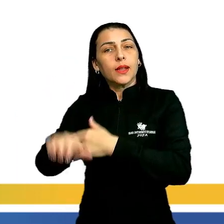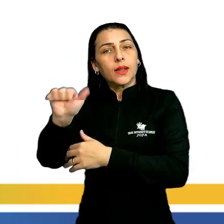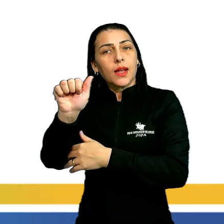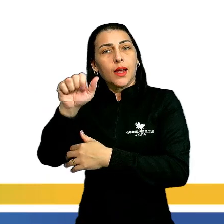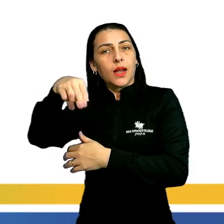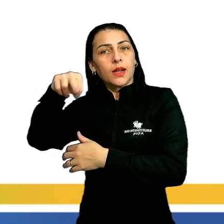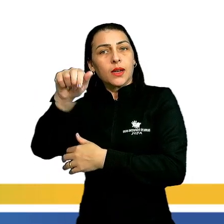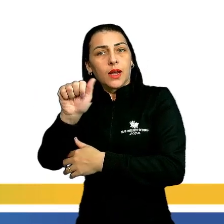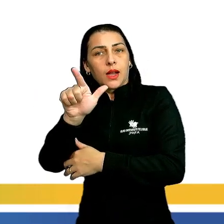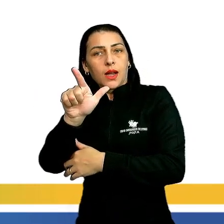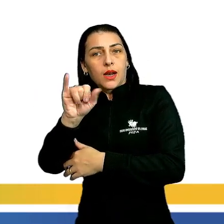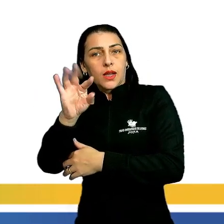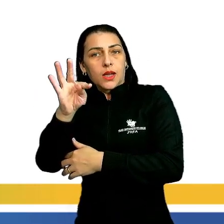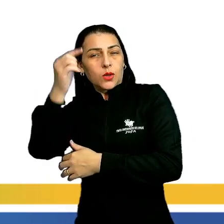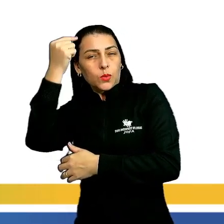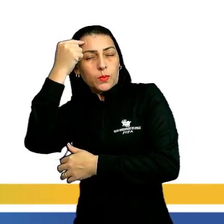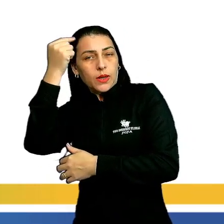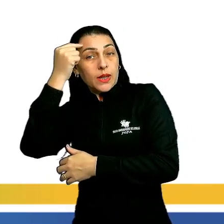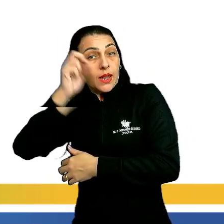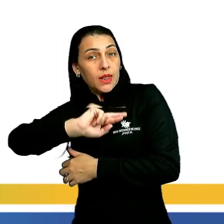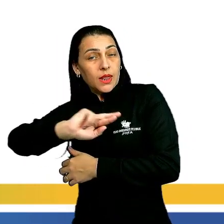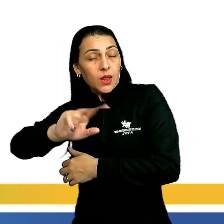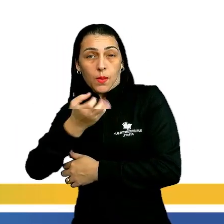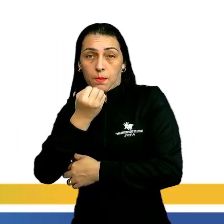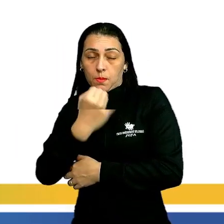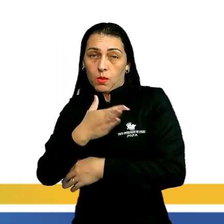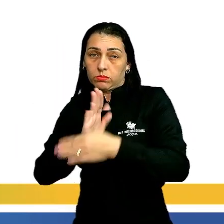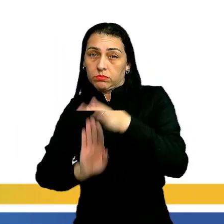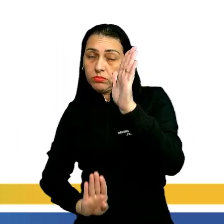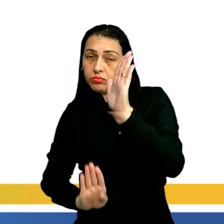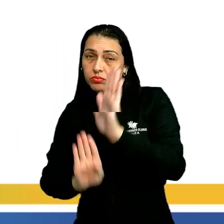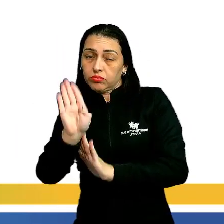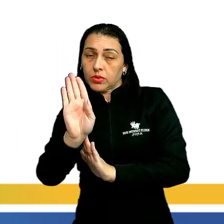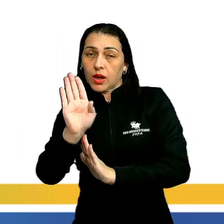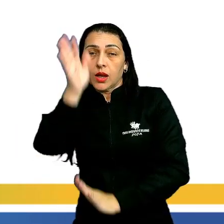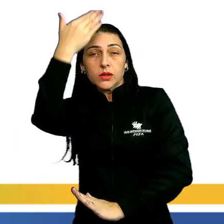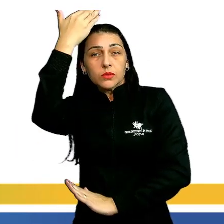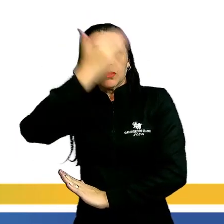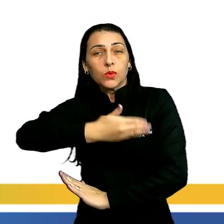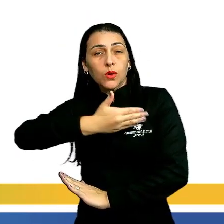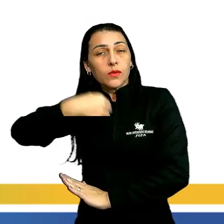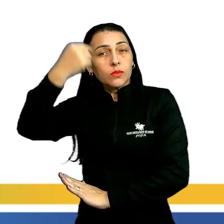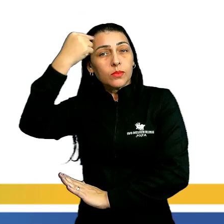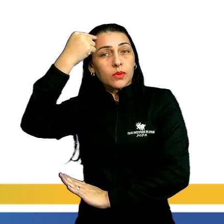pensamento não é suficiente para fazer avançar as provas racionais.